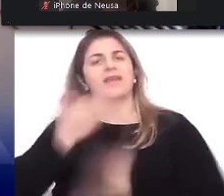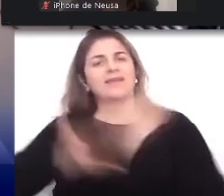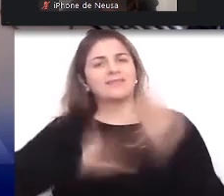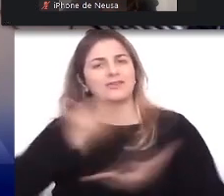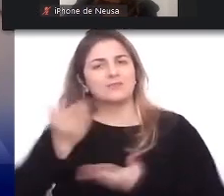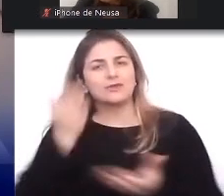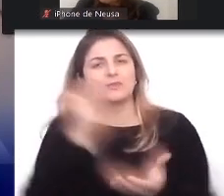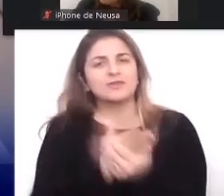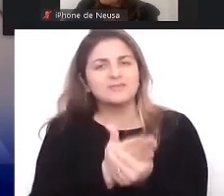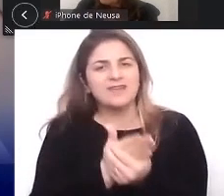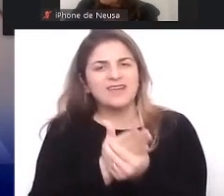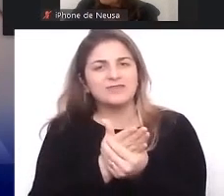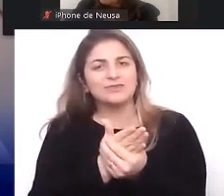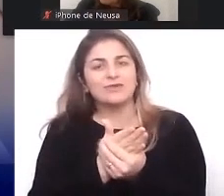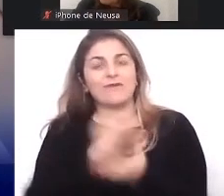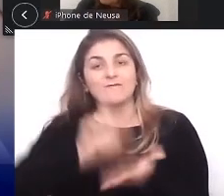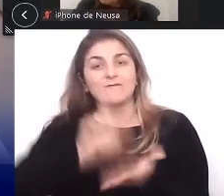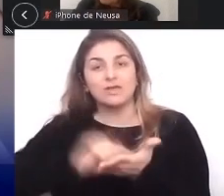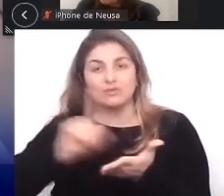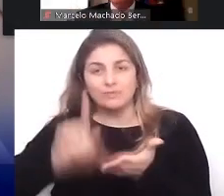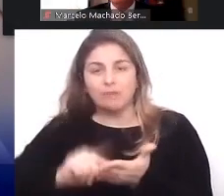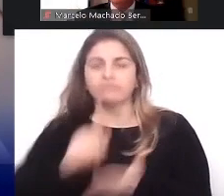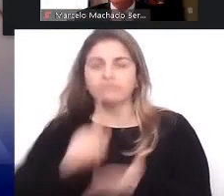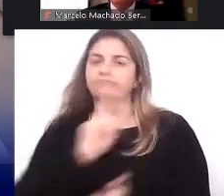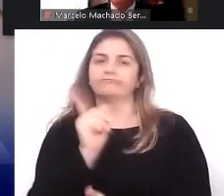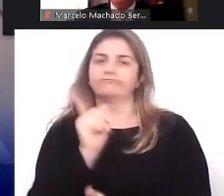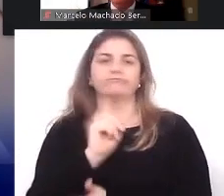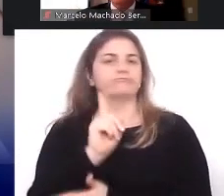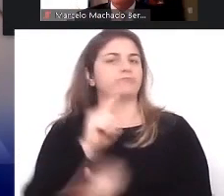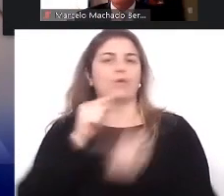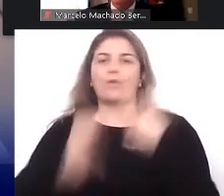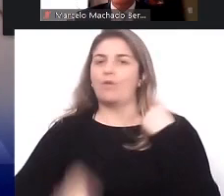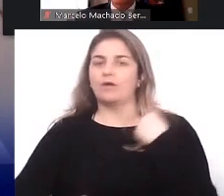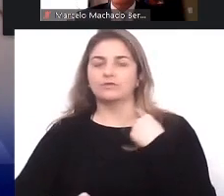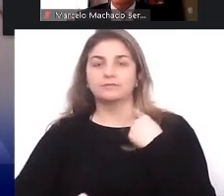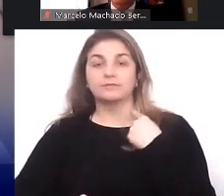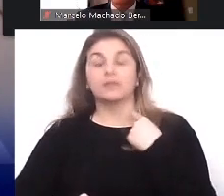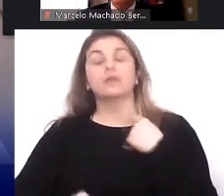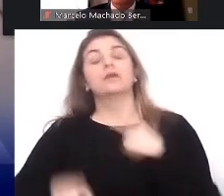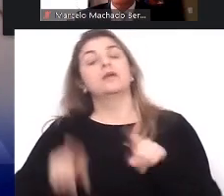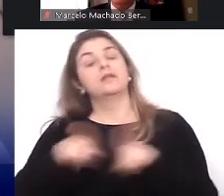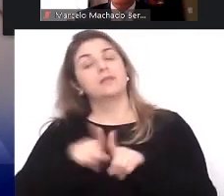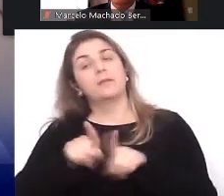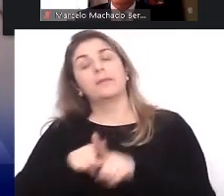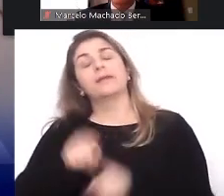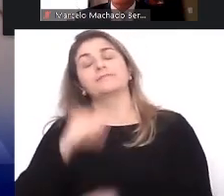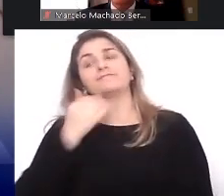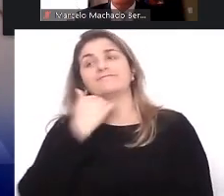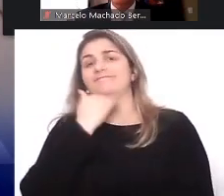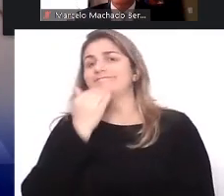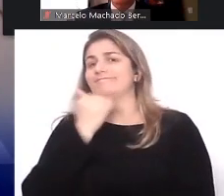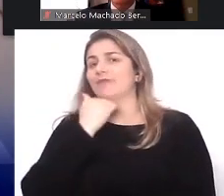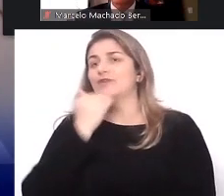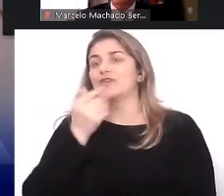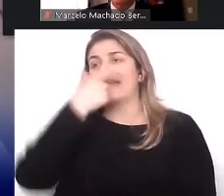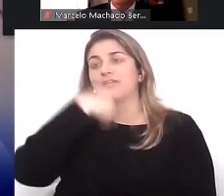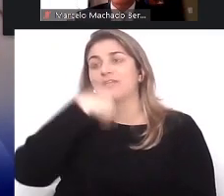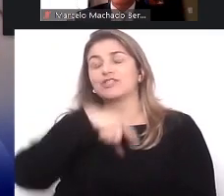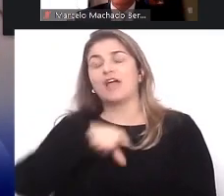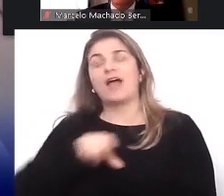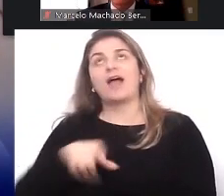processo penal, é da essência dele. E, por outro lado, não vamos se iludir, alguns são muito deslumbrados